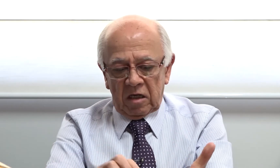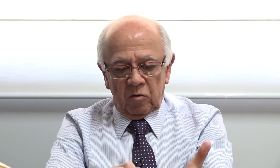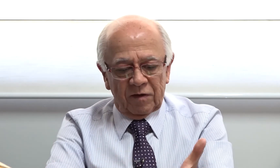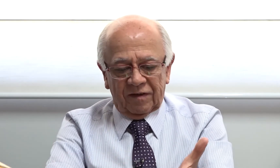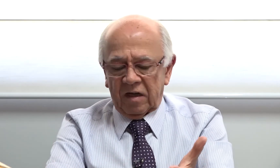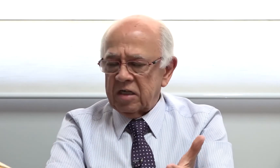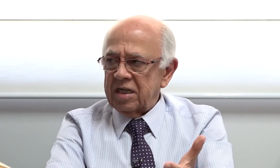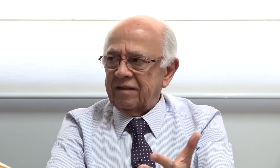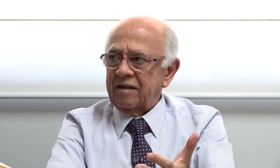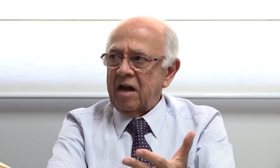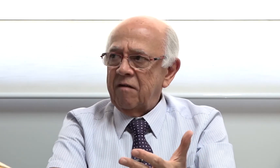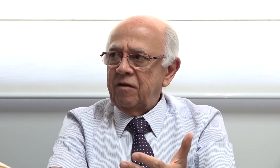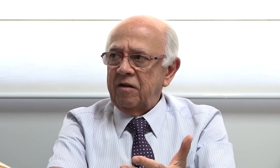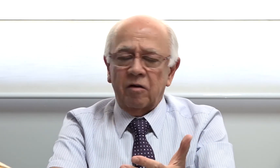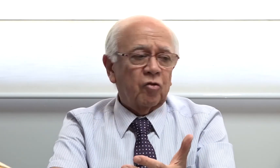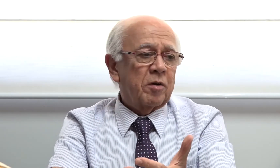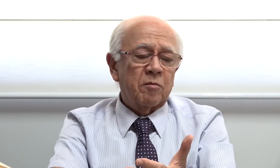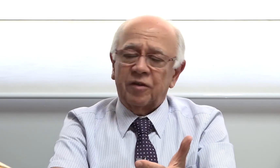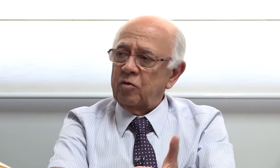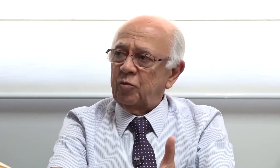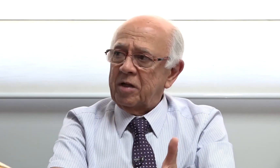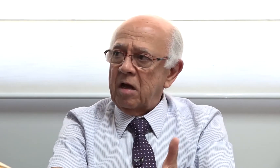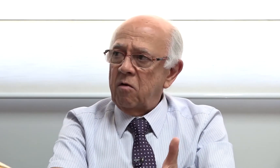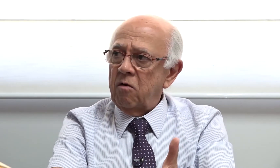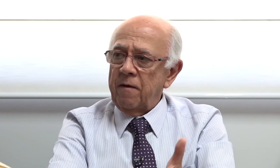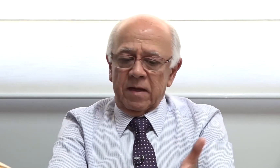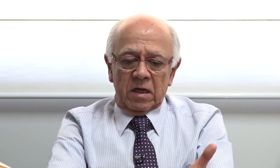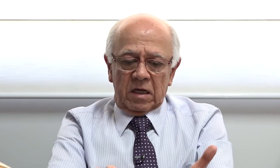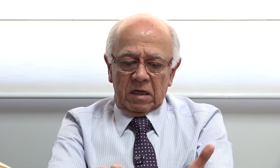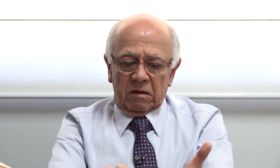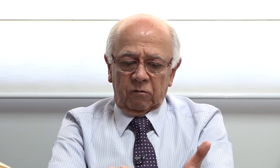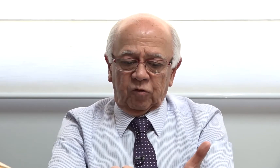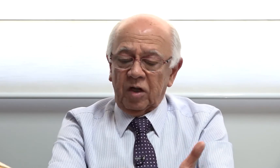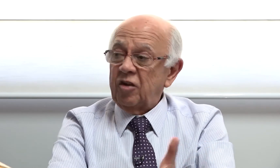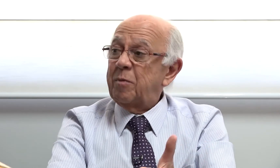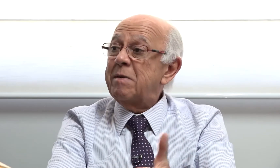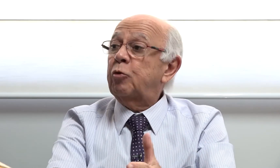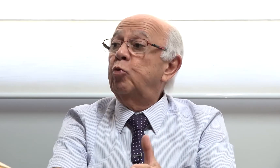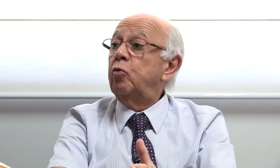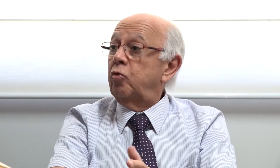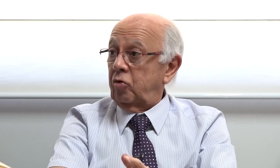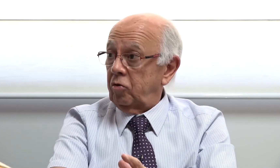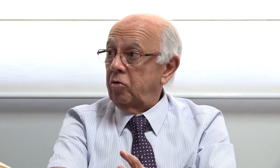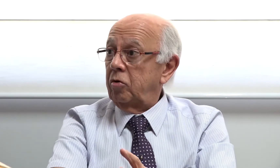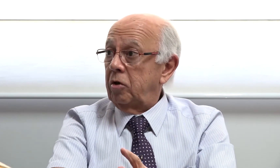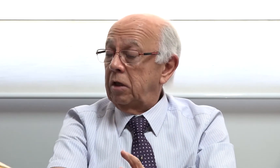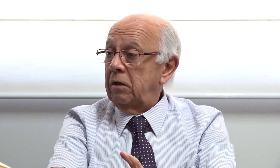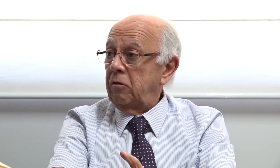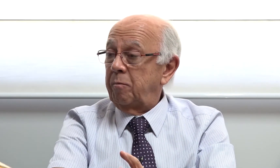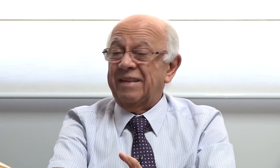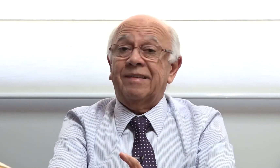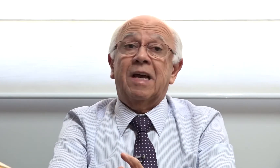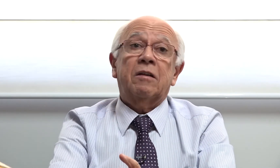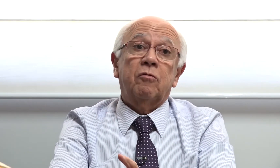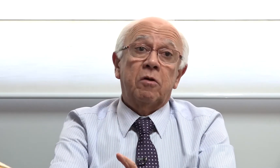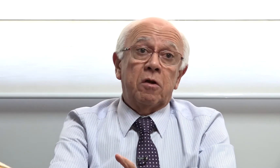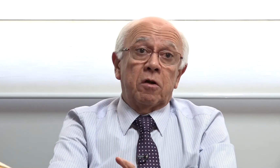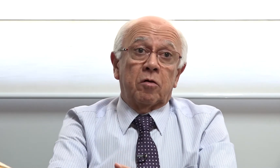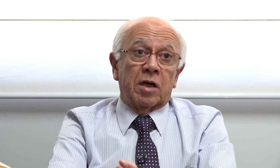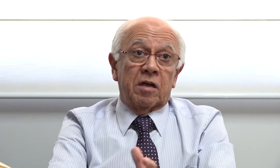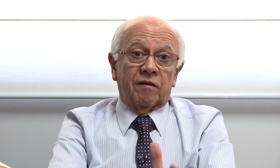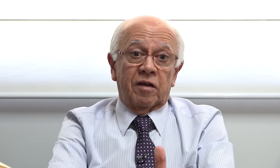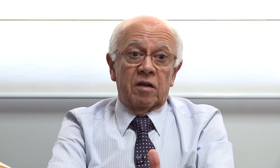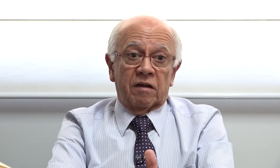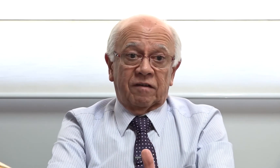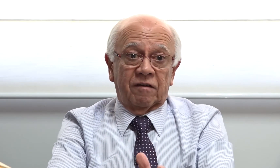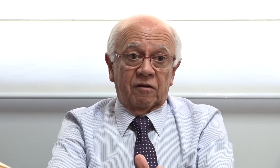têm doenças cardíacas graves, que nós operamos aqui no hospital, os grandes prematuros. No passado,